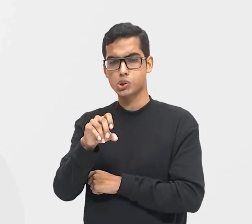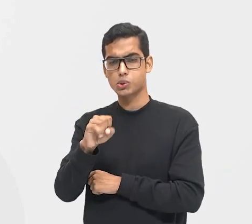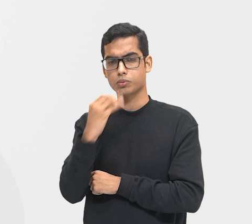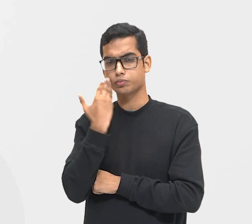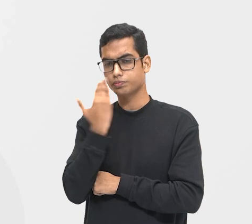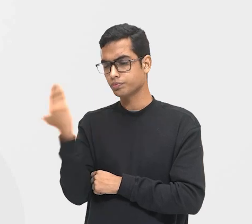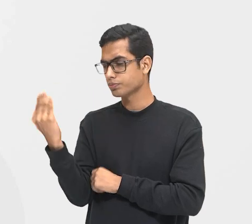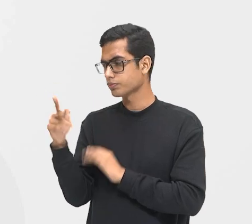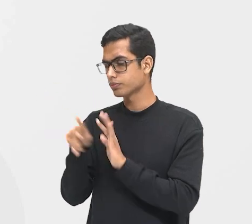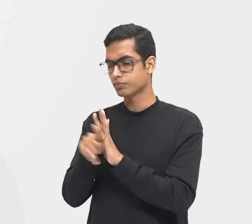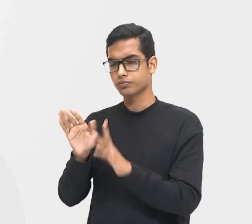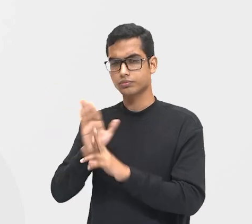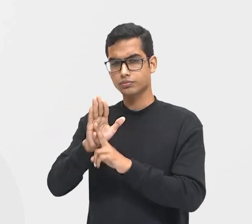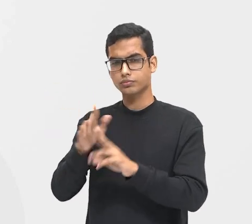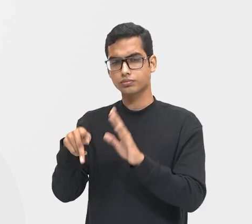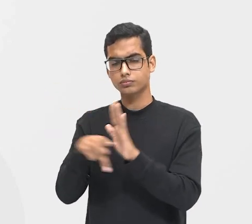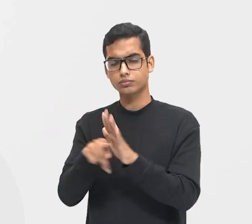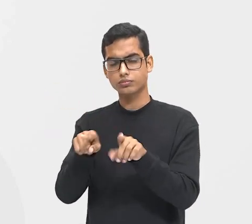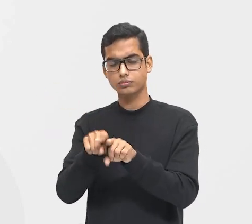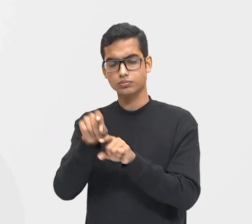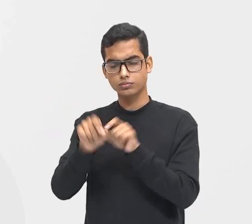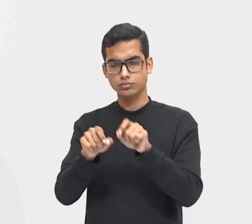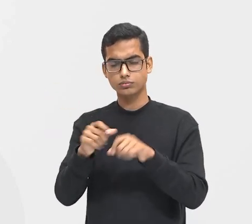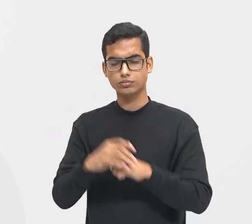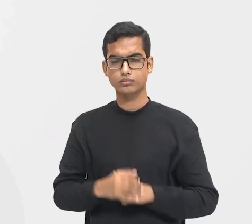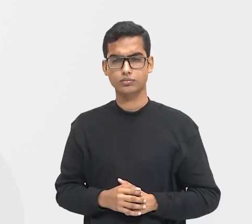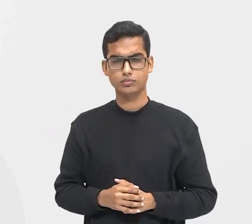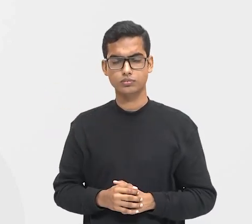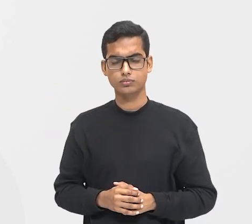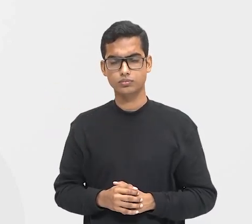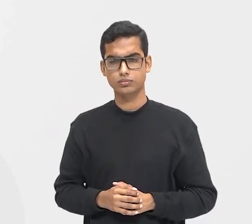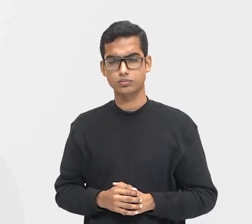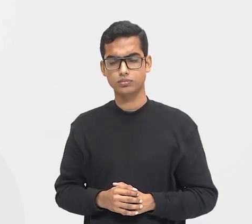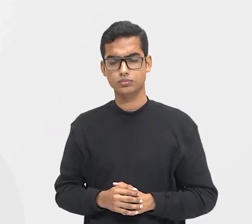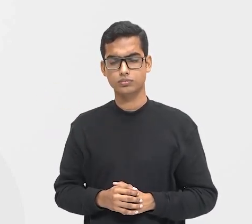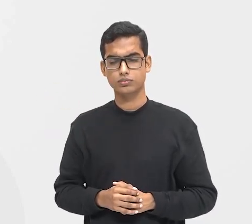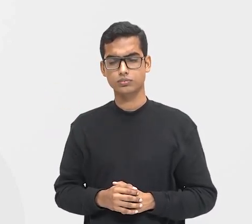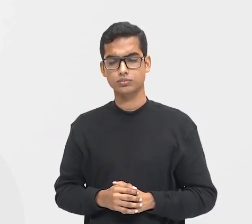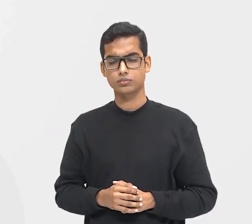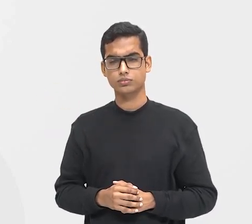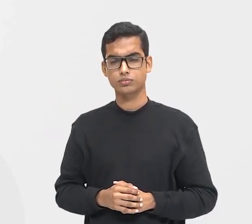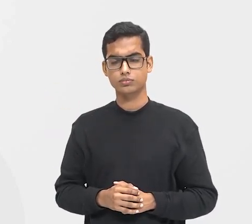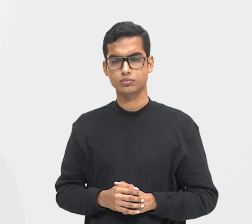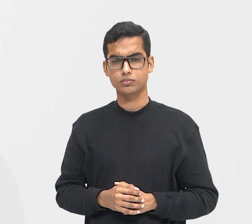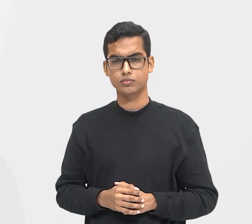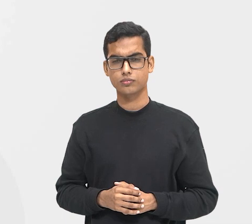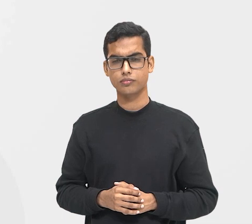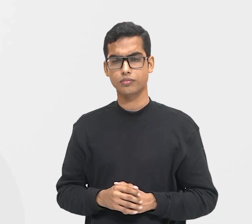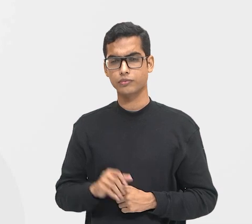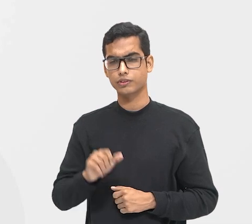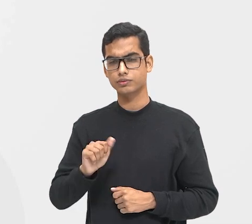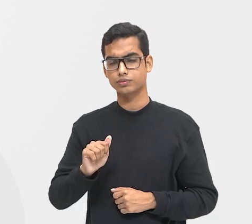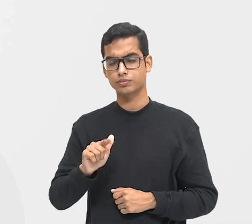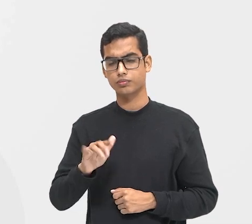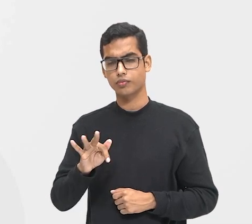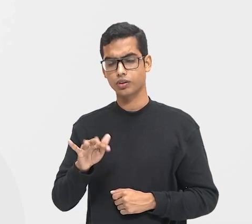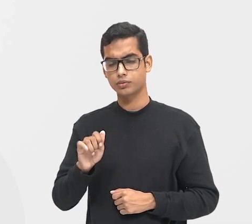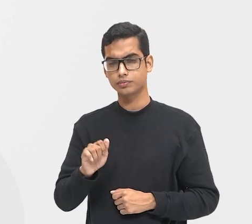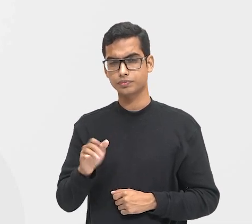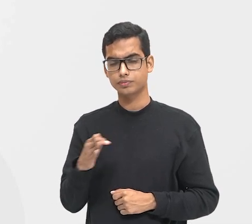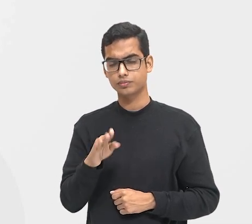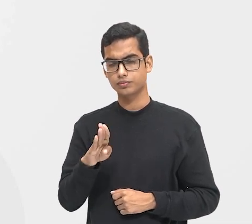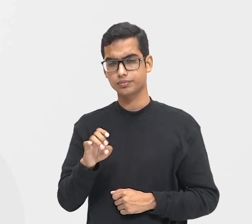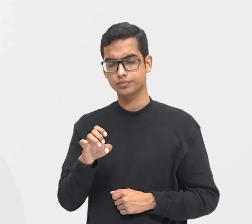imagem representando ali pra gente que nós temos ali os raios alfa, beta e o gama. O gama é o que está